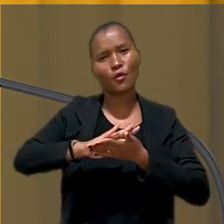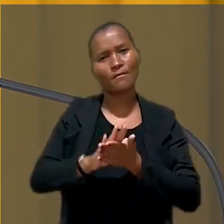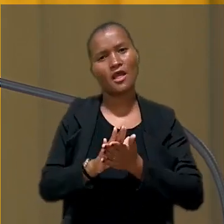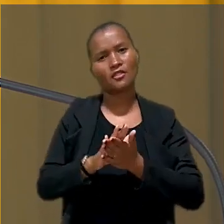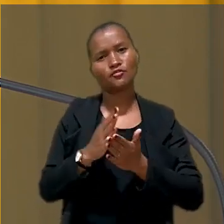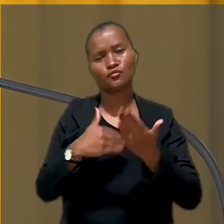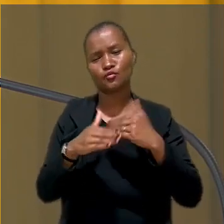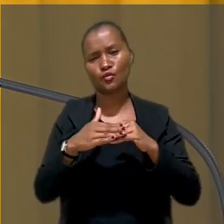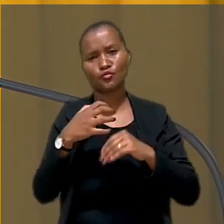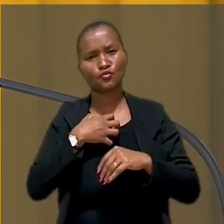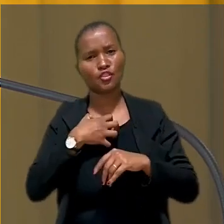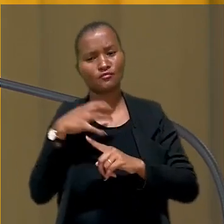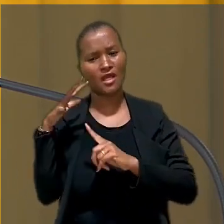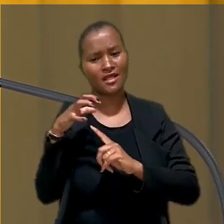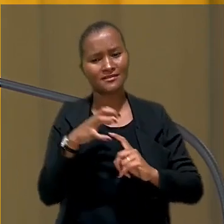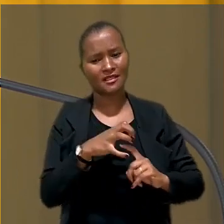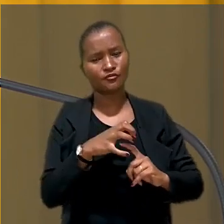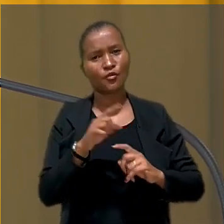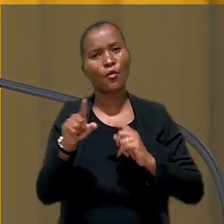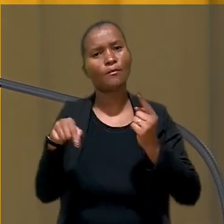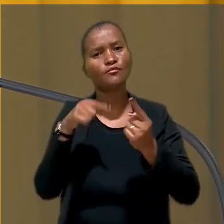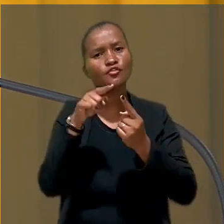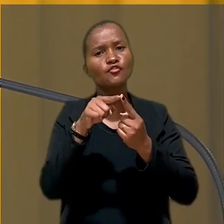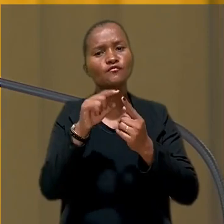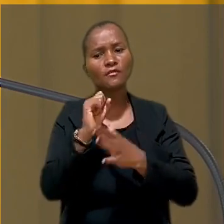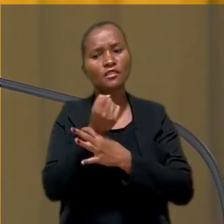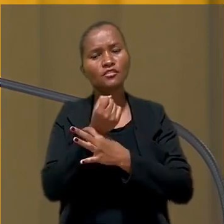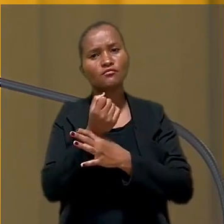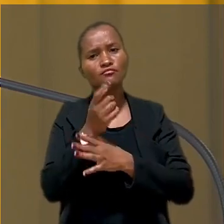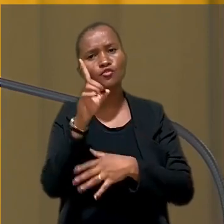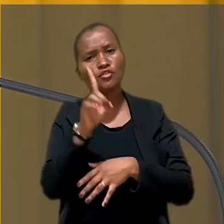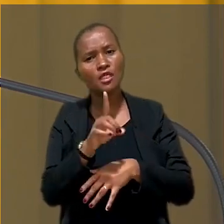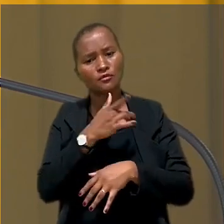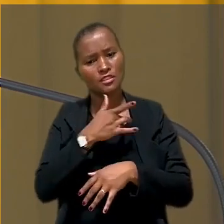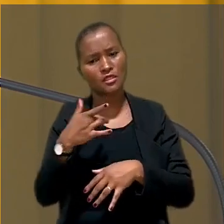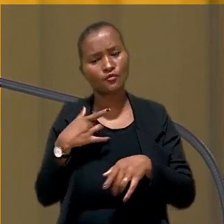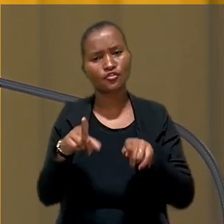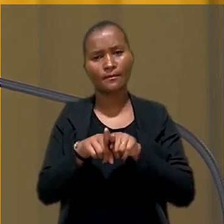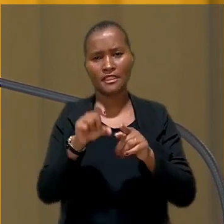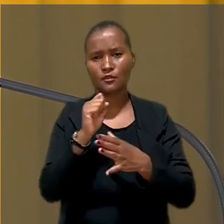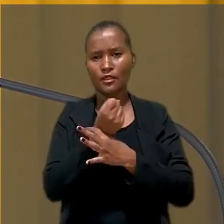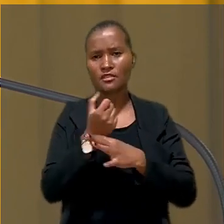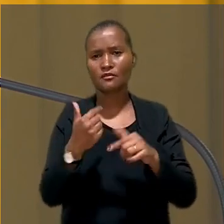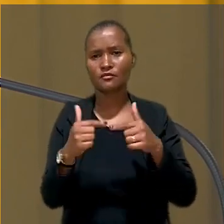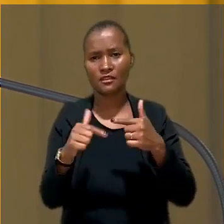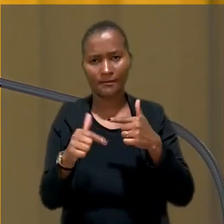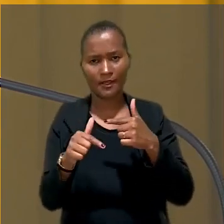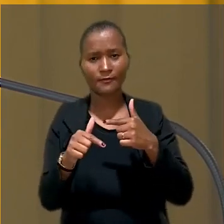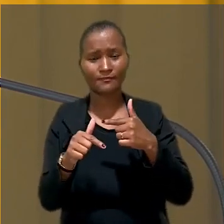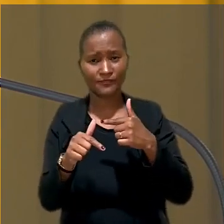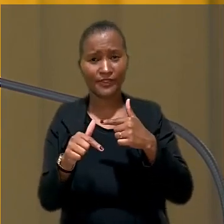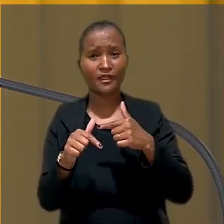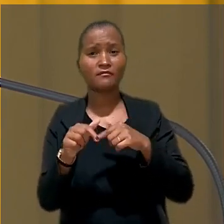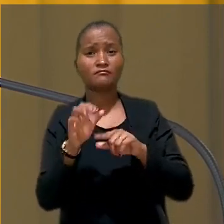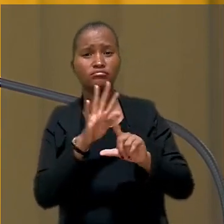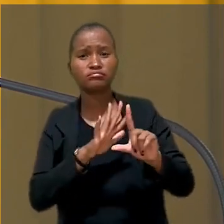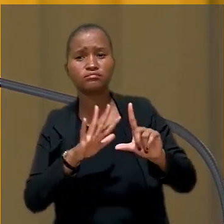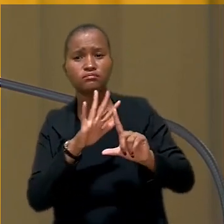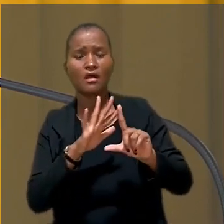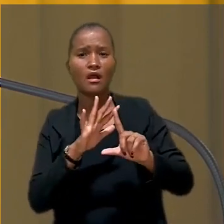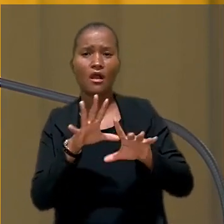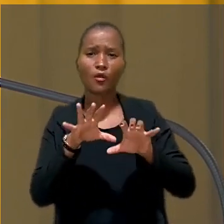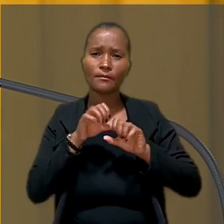combater todas as formas de assédio. O objetivo é garantir o direito à saúde e à segurança no trabalho, com canais de